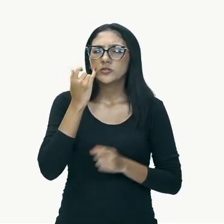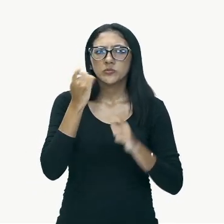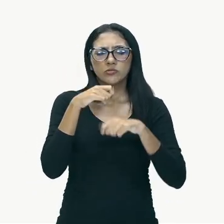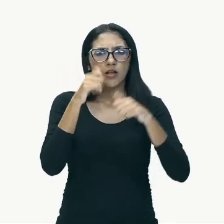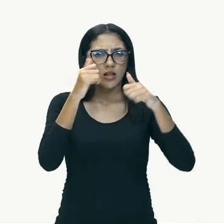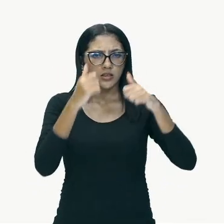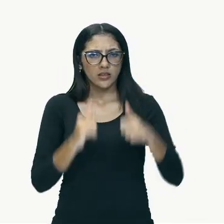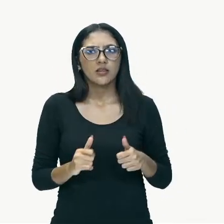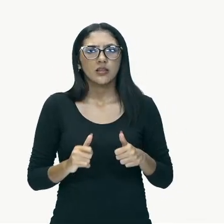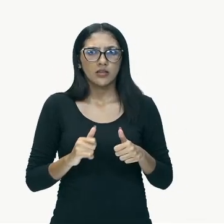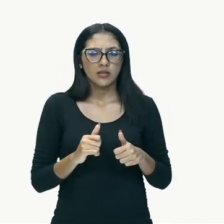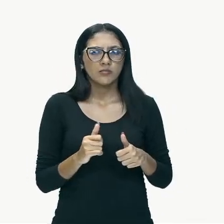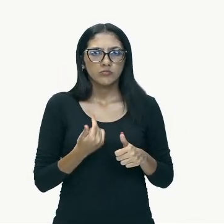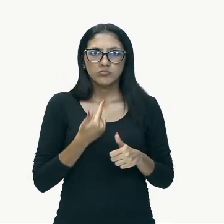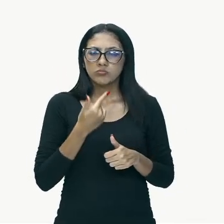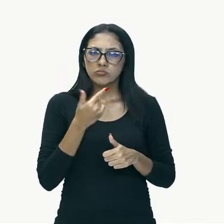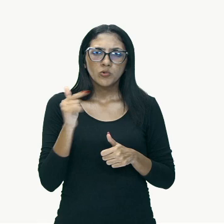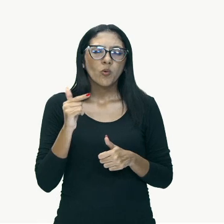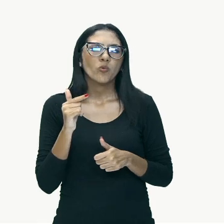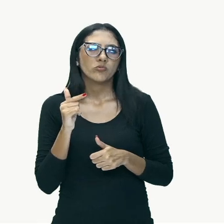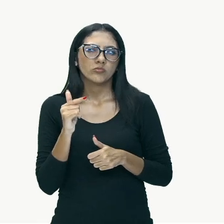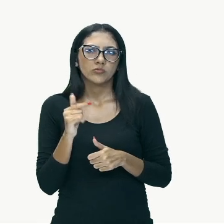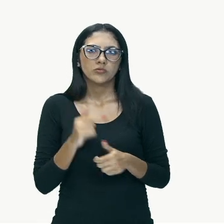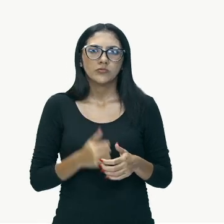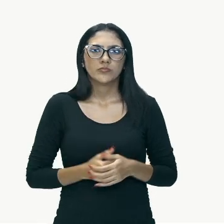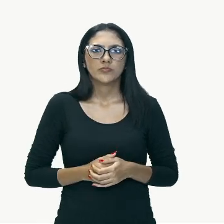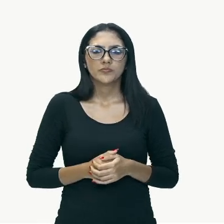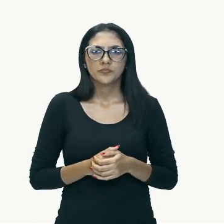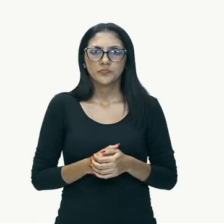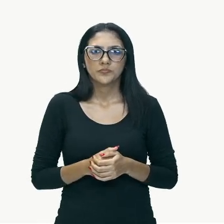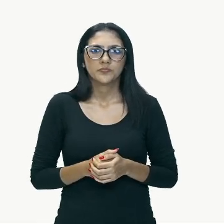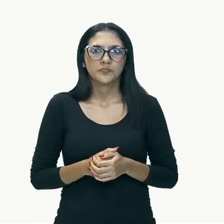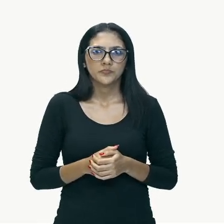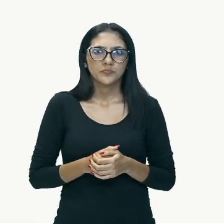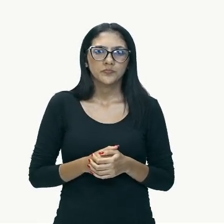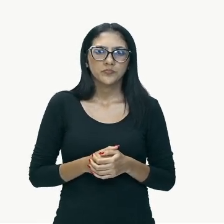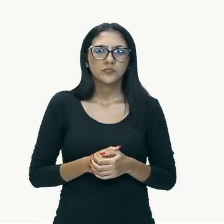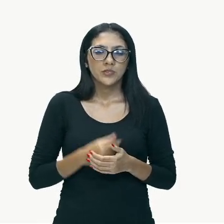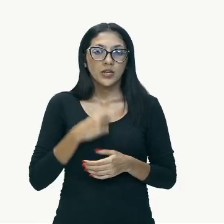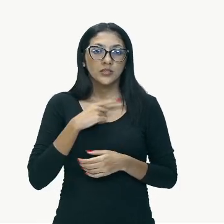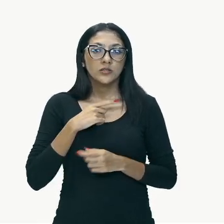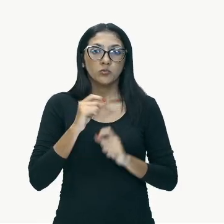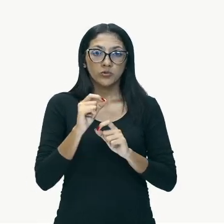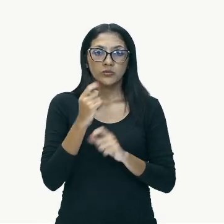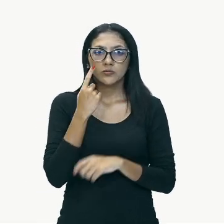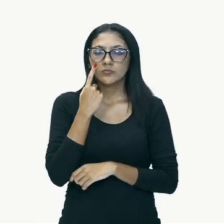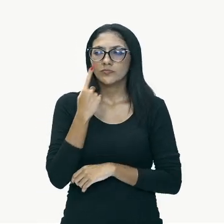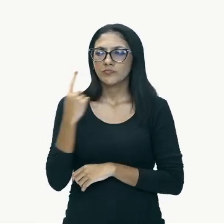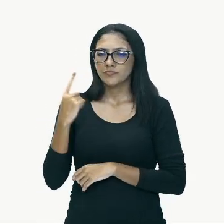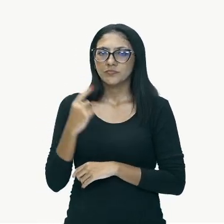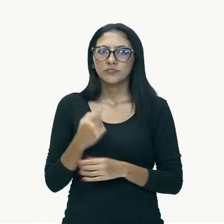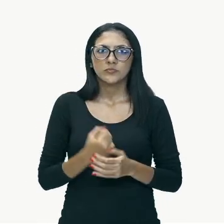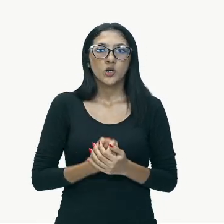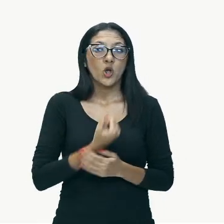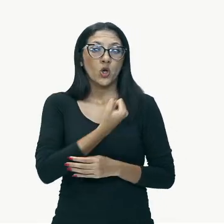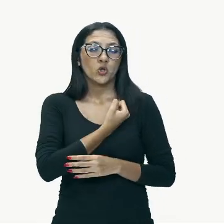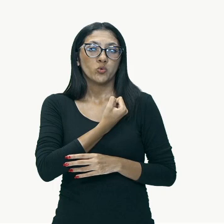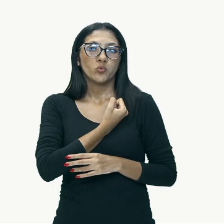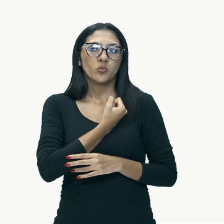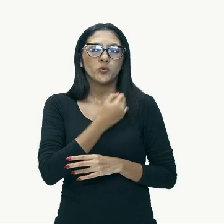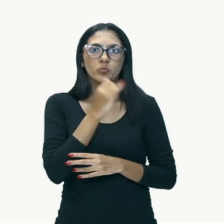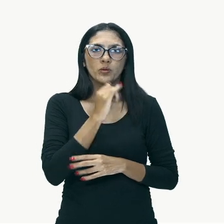seguinte: as representações atômicas, elas sempre vão ter o número atômico embaixo e a massa em